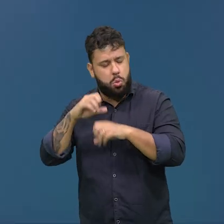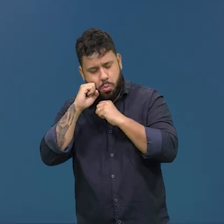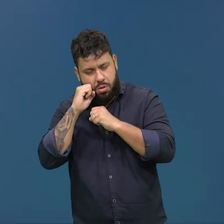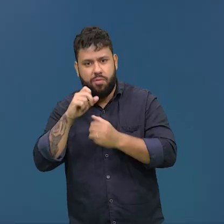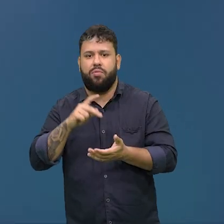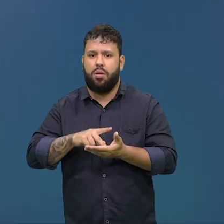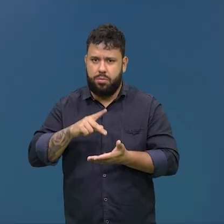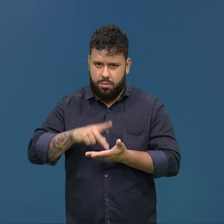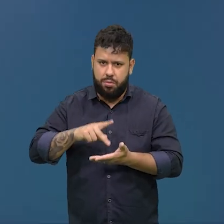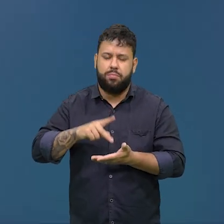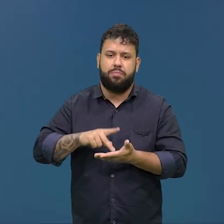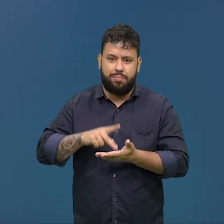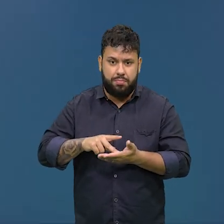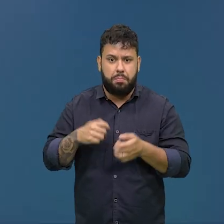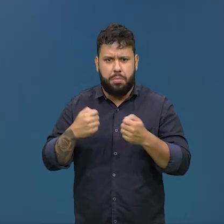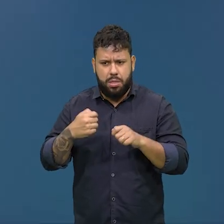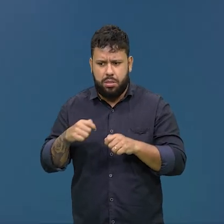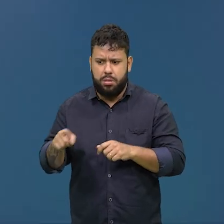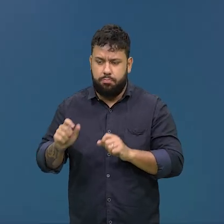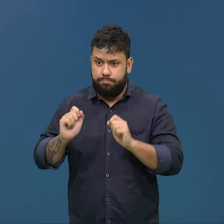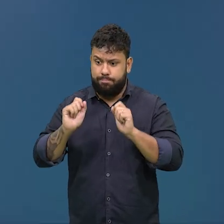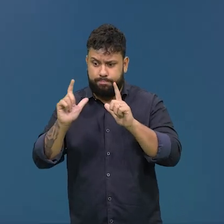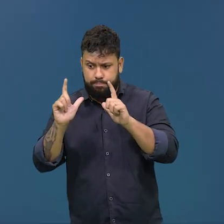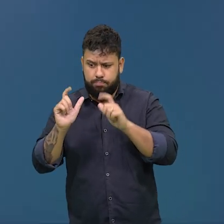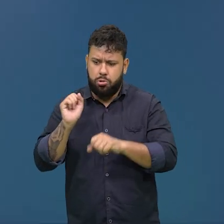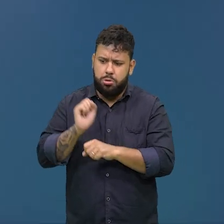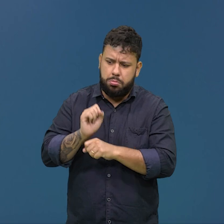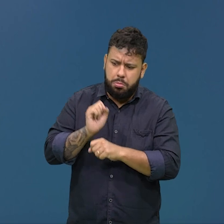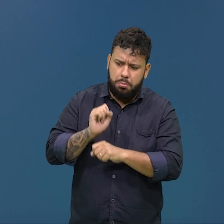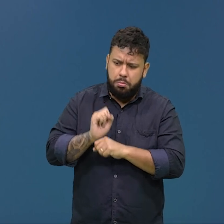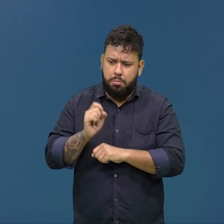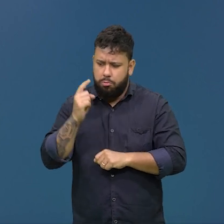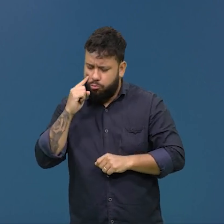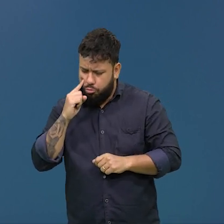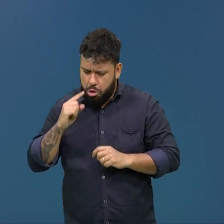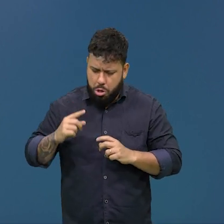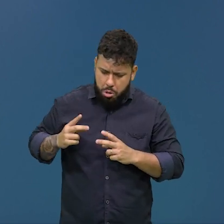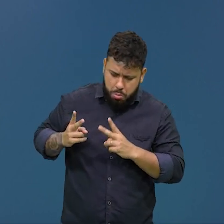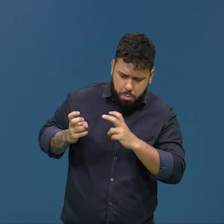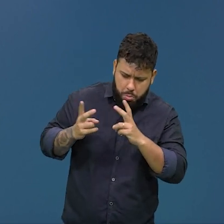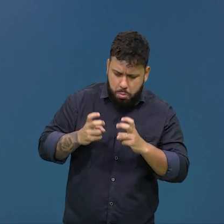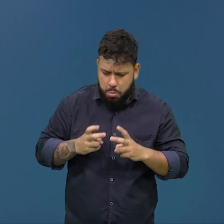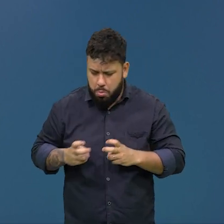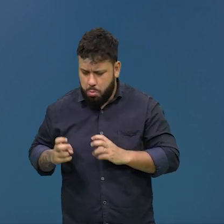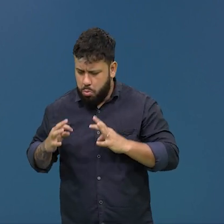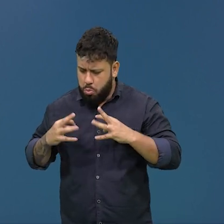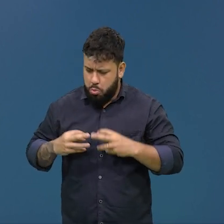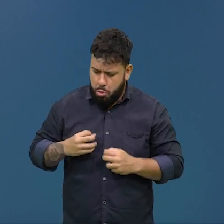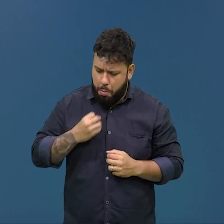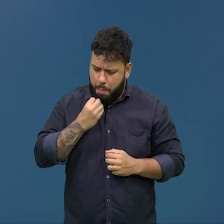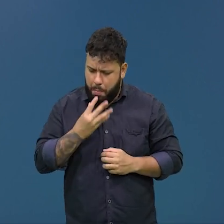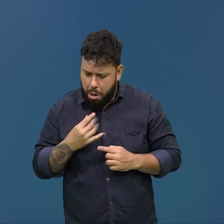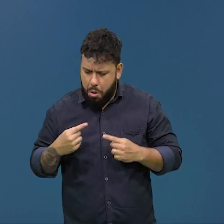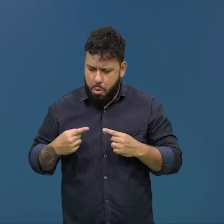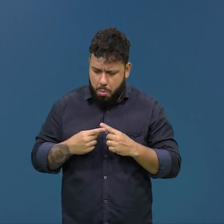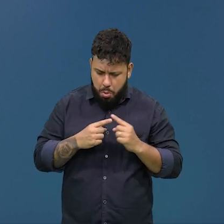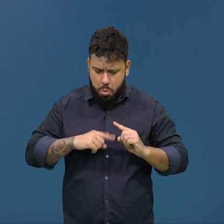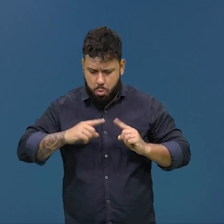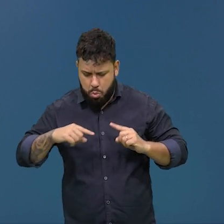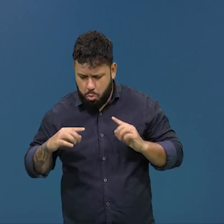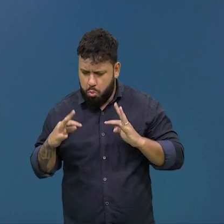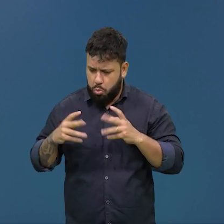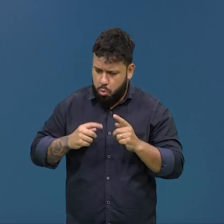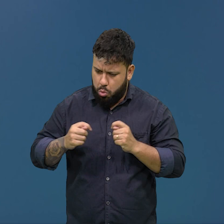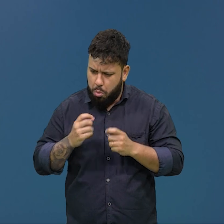dormir realmente. Ela tem que ficar desperta até que os sinais vitais, eles sejam ali confirmados e o